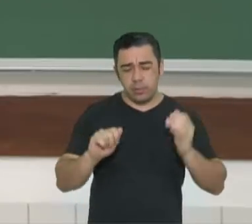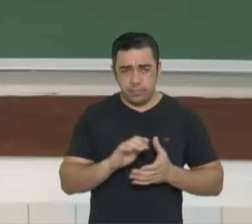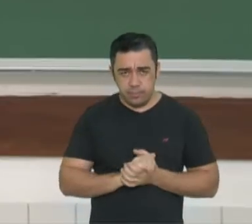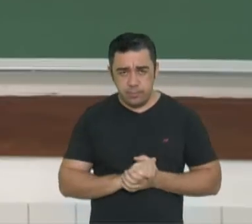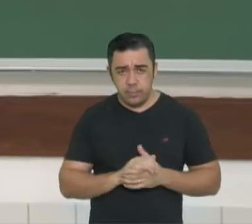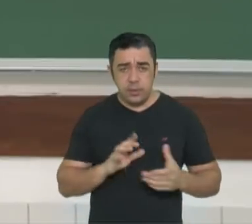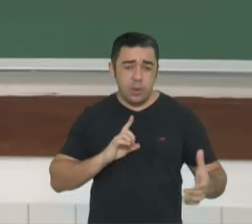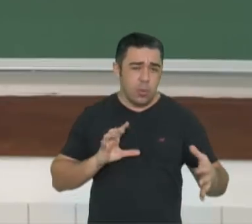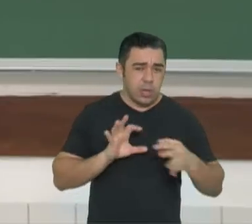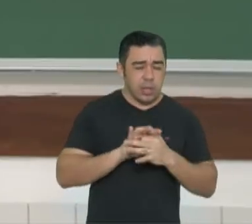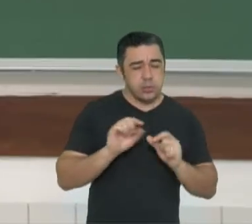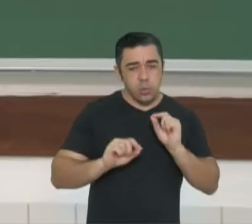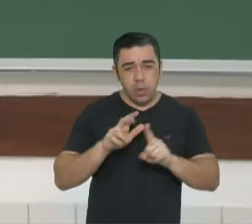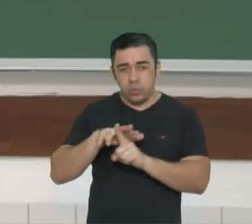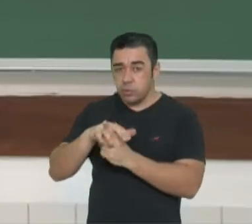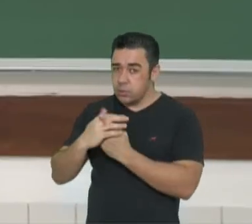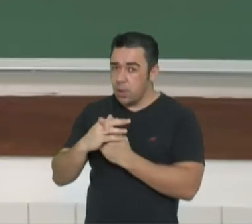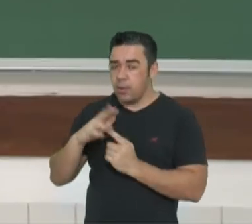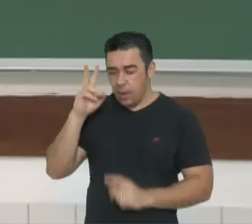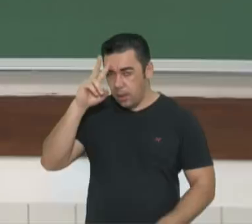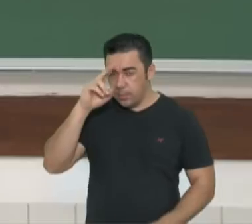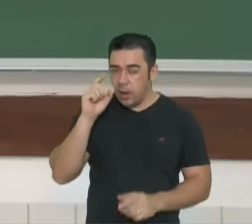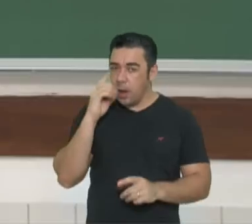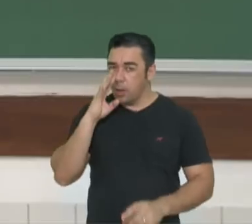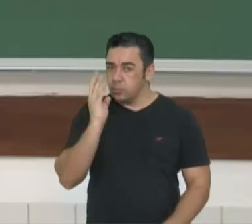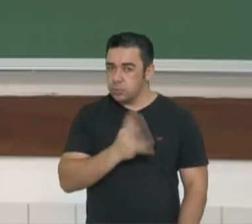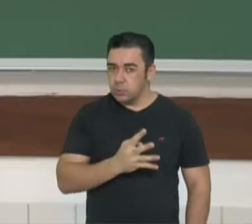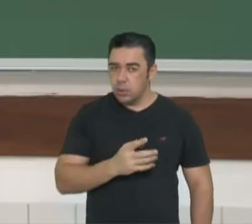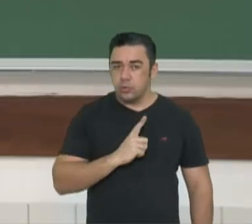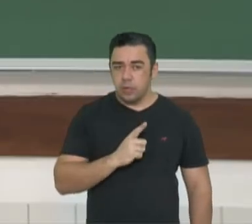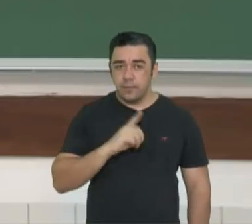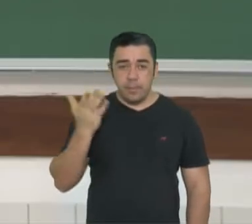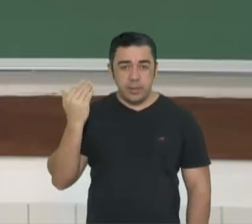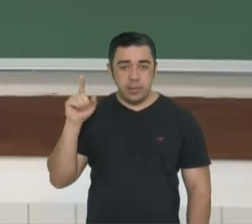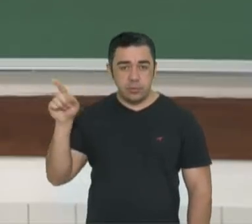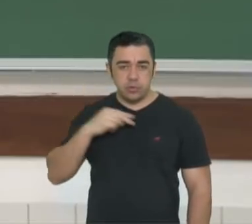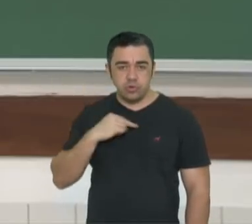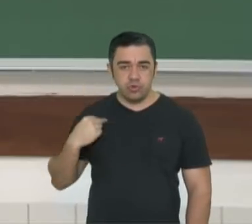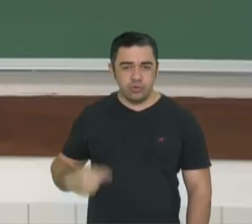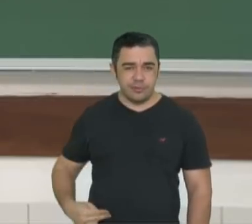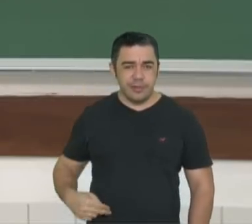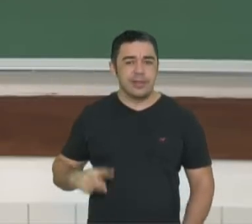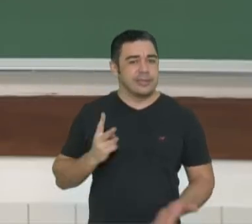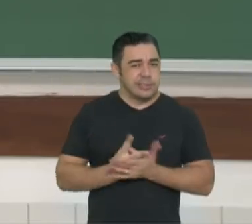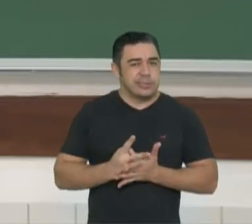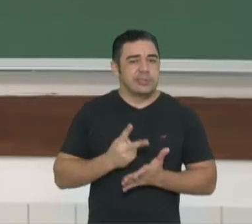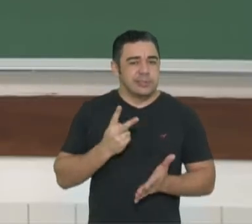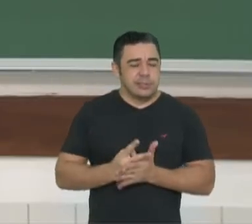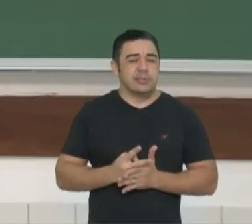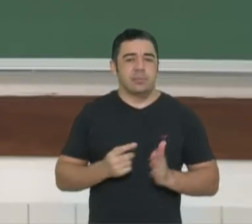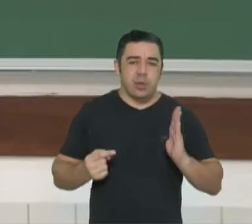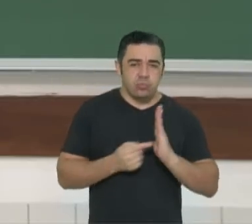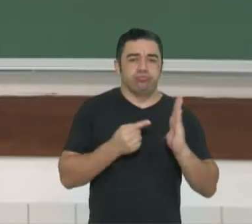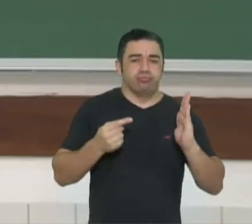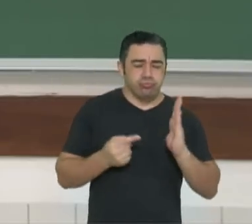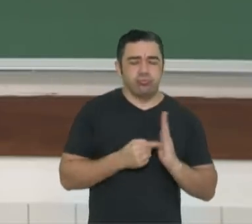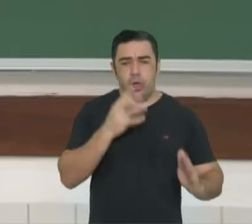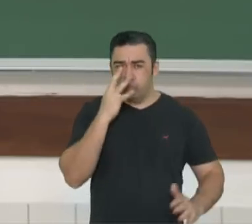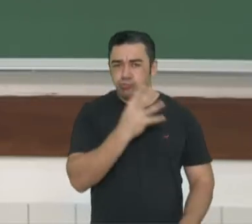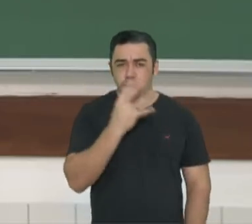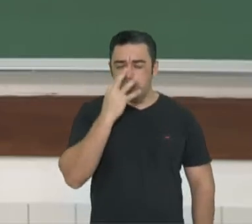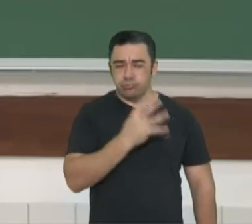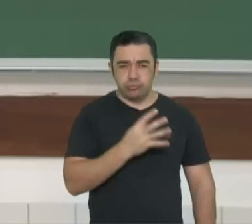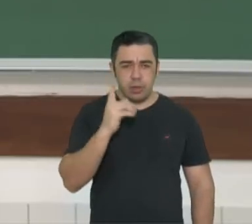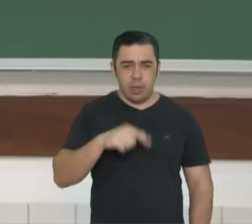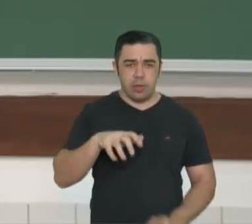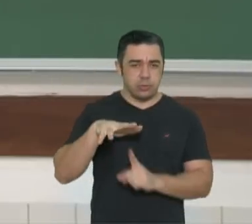de ligação ao socialismo. Lembra, quando ele já foi assumir, ele estava na China. Então, o tempo todo essa associação ao socialismo